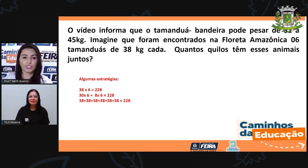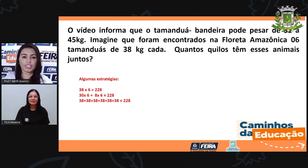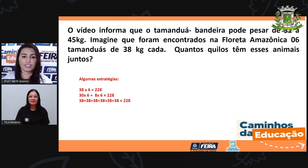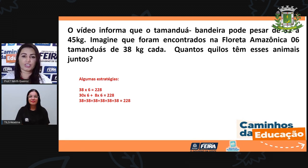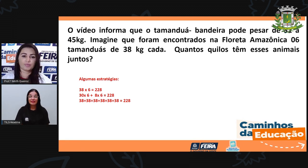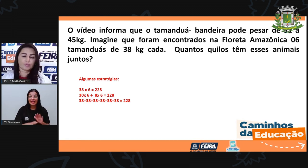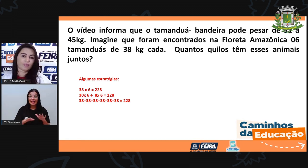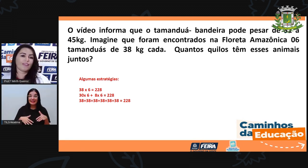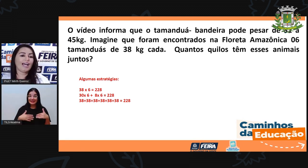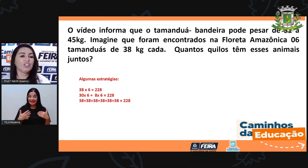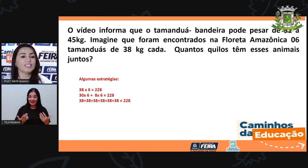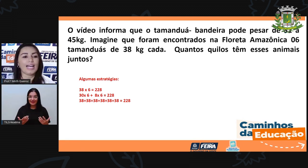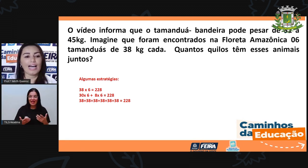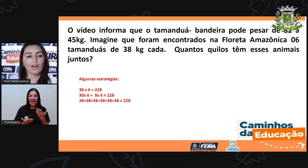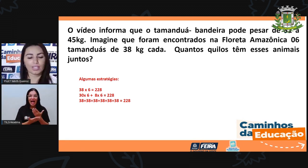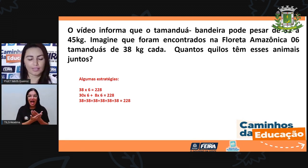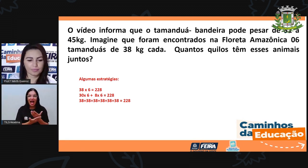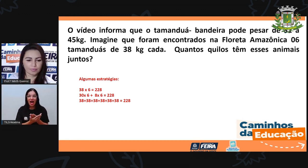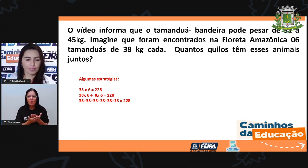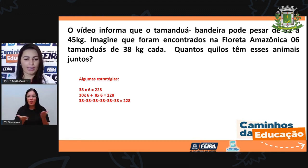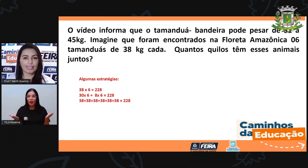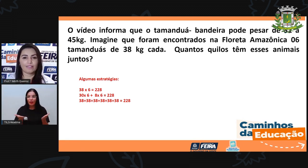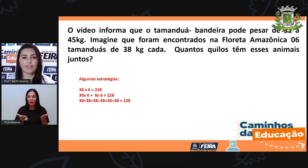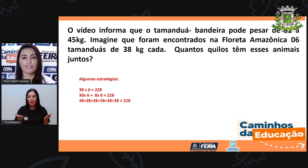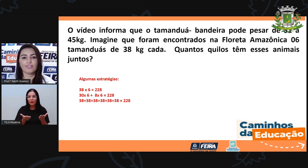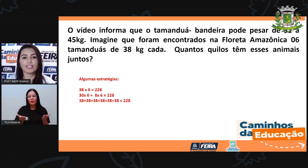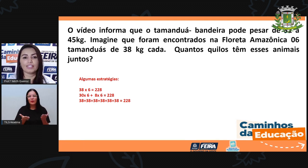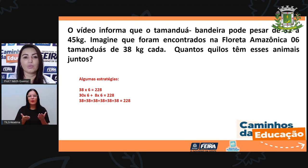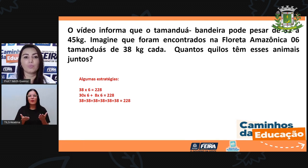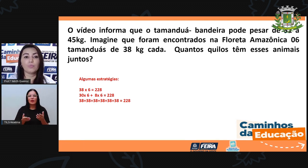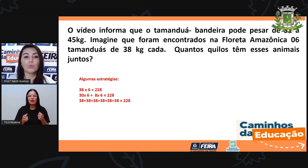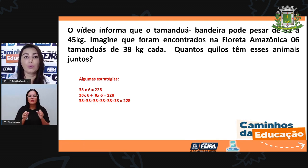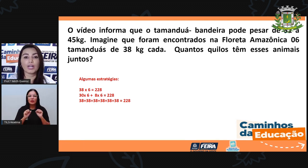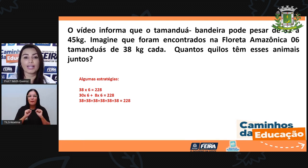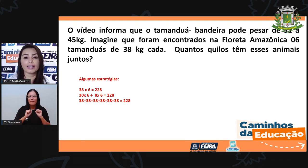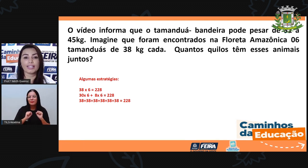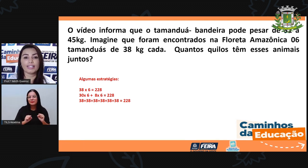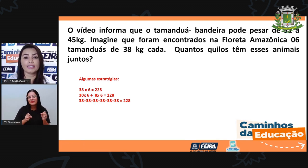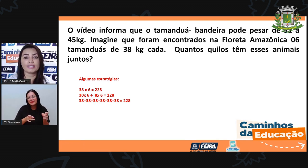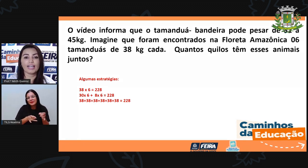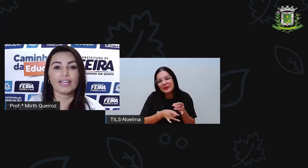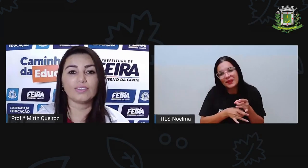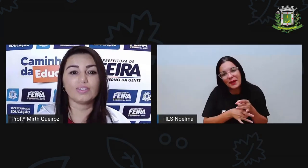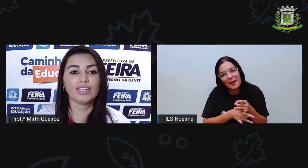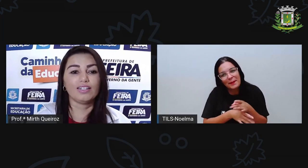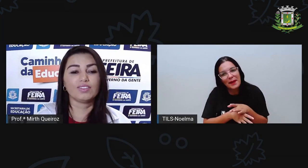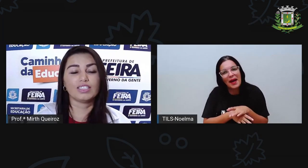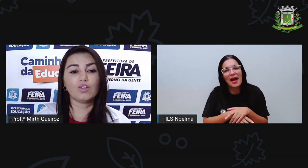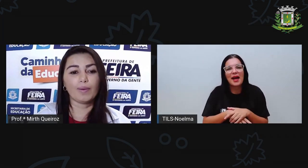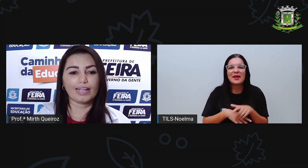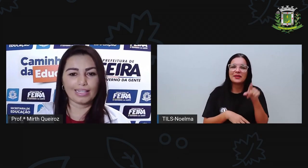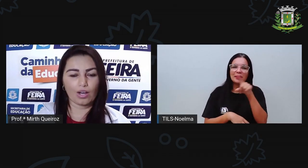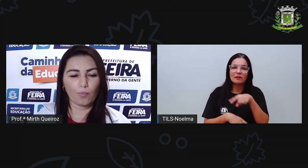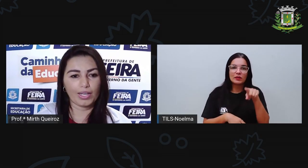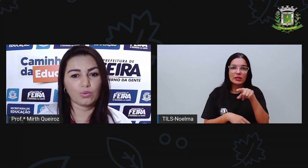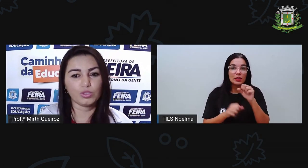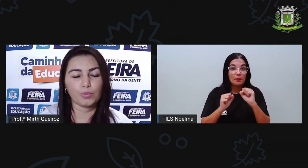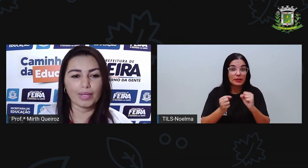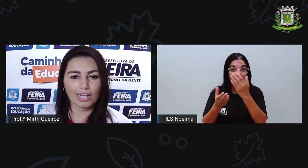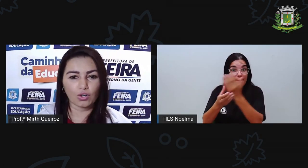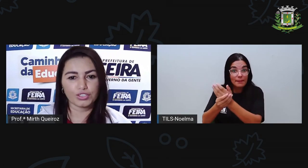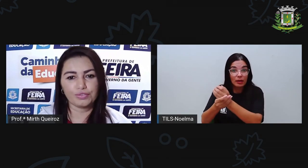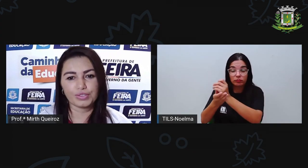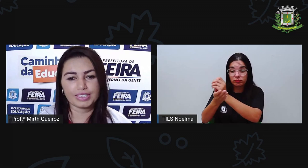Bom, gente, a nossa aula, ela vai ficando por aqui, certo? Vocês vão pegar lá o